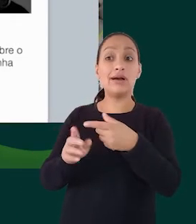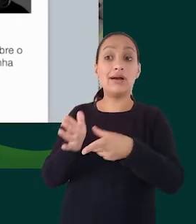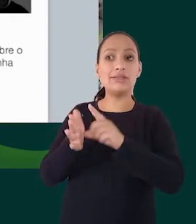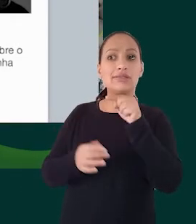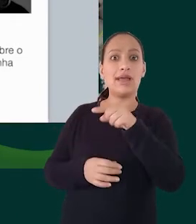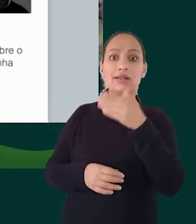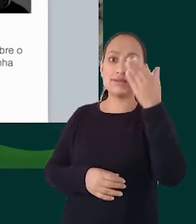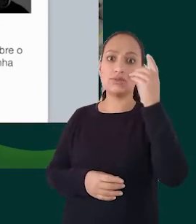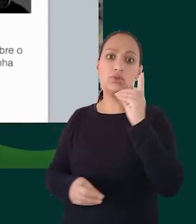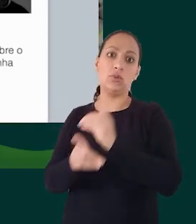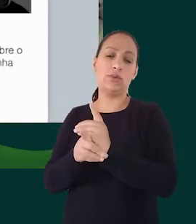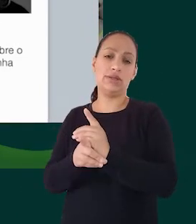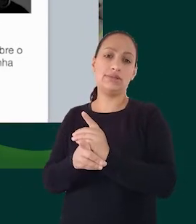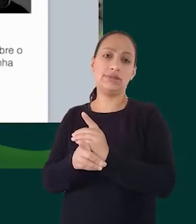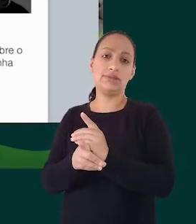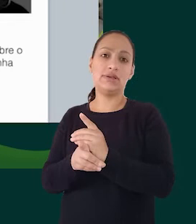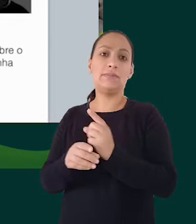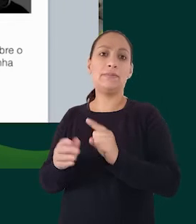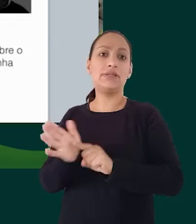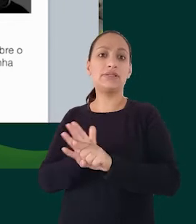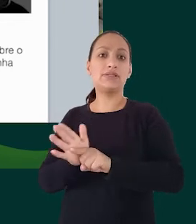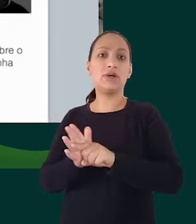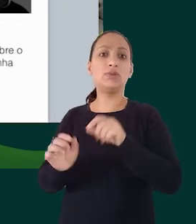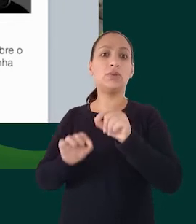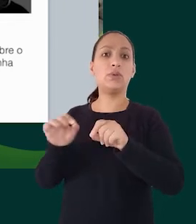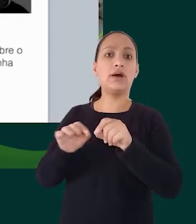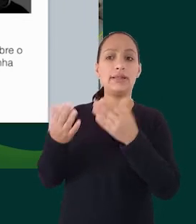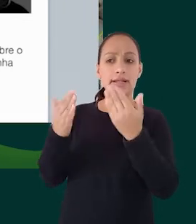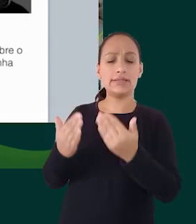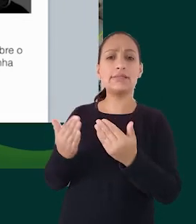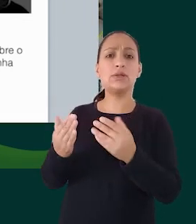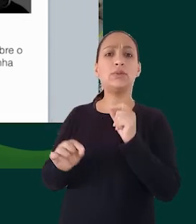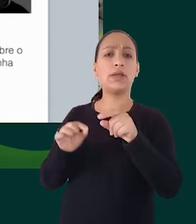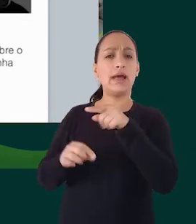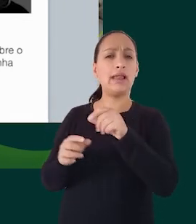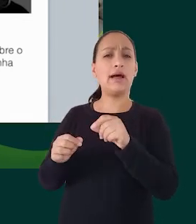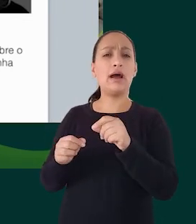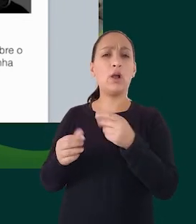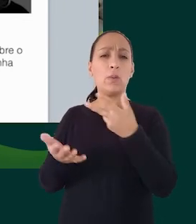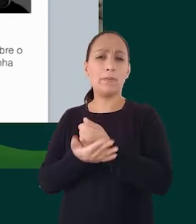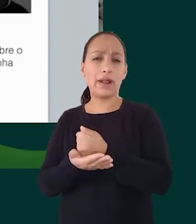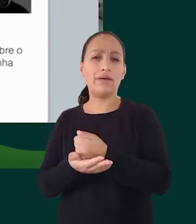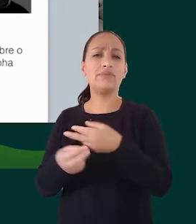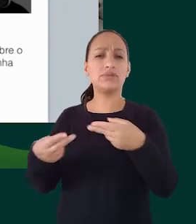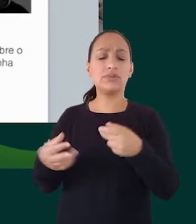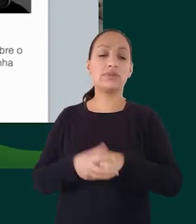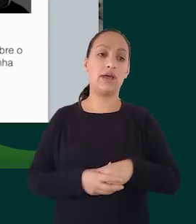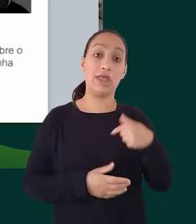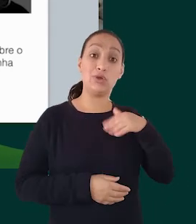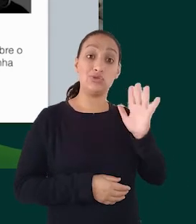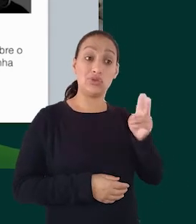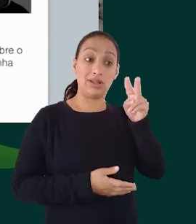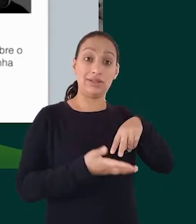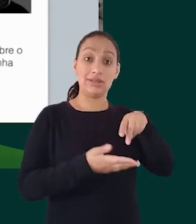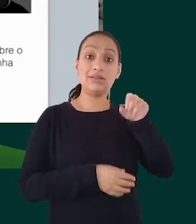Não me... Isso, eu já li isso também, Guilherme, eu não me lembro de cabeça, né? Eu já li isso também.